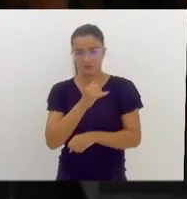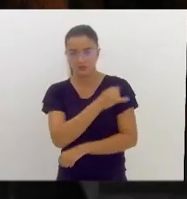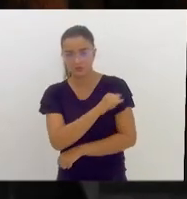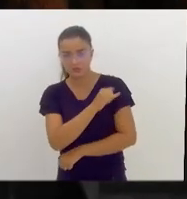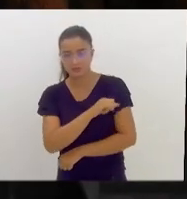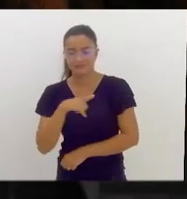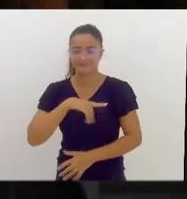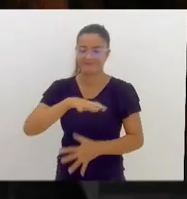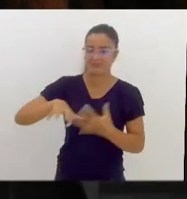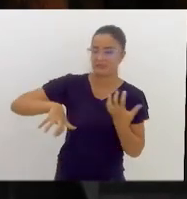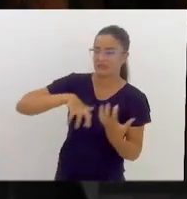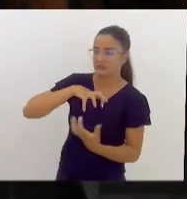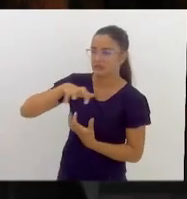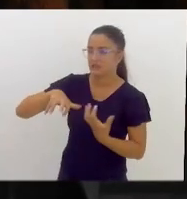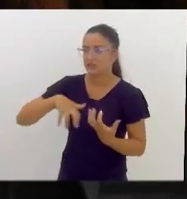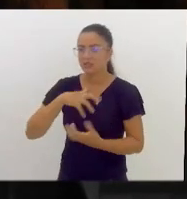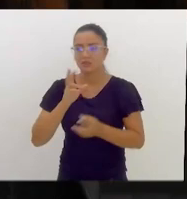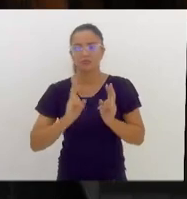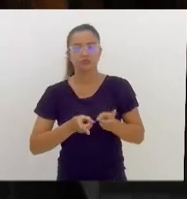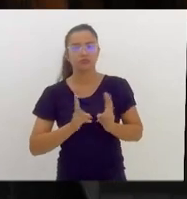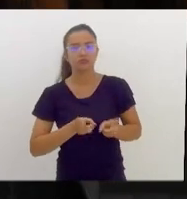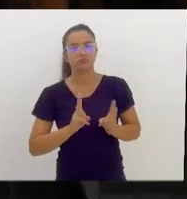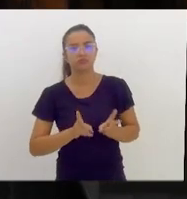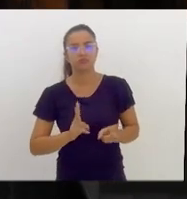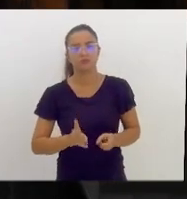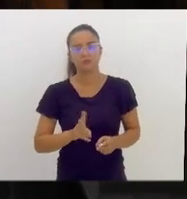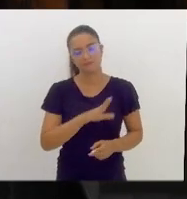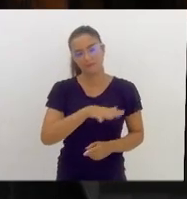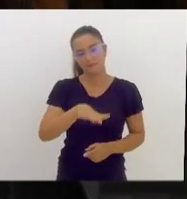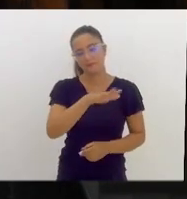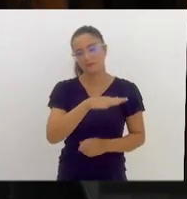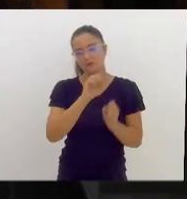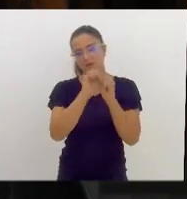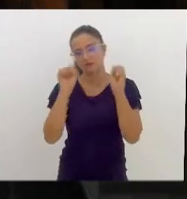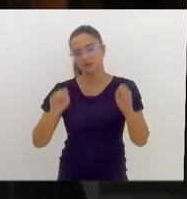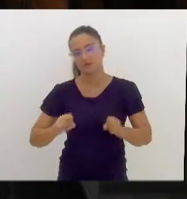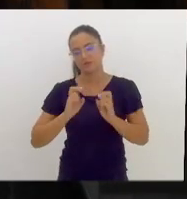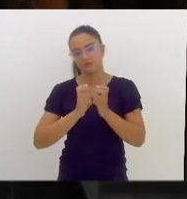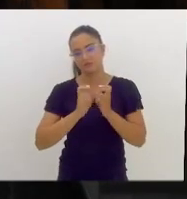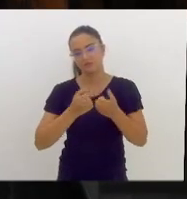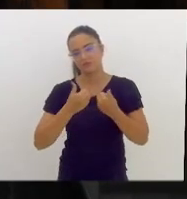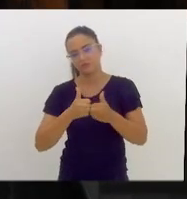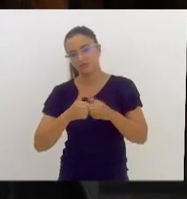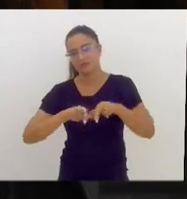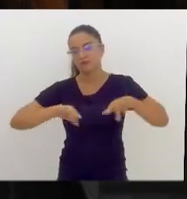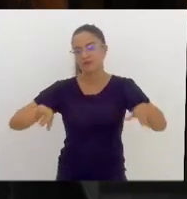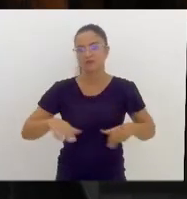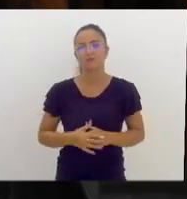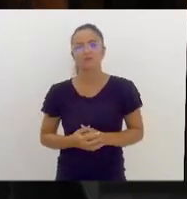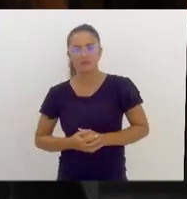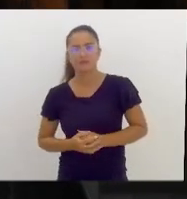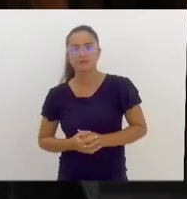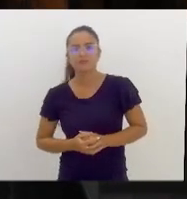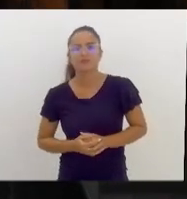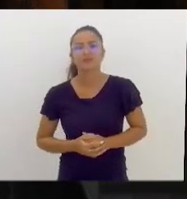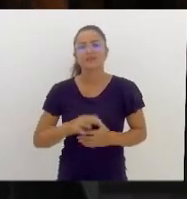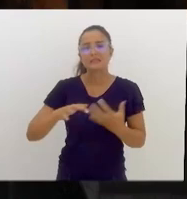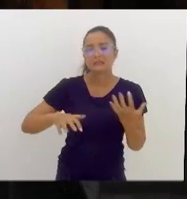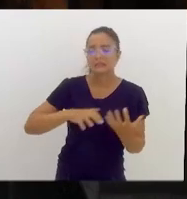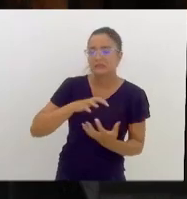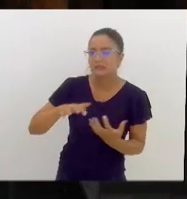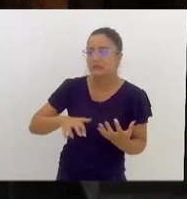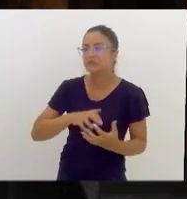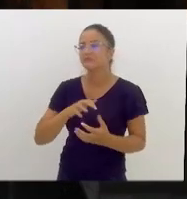sistema de transporte. E eu chamo a atenção que essa crise não é simplesmente uma crise porque o nosso sistema de